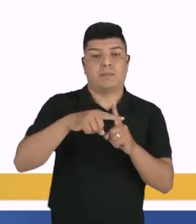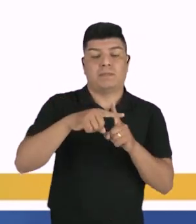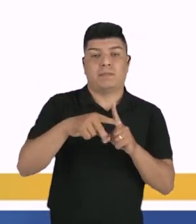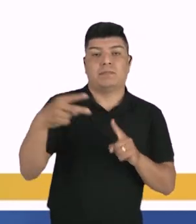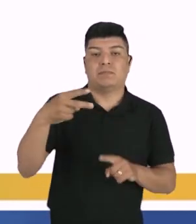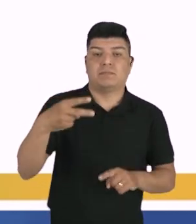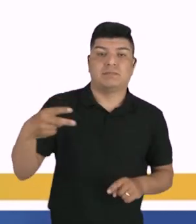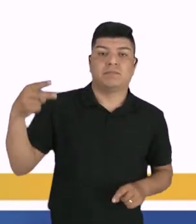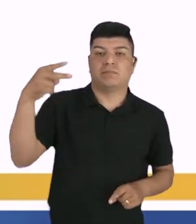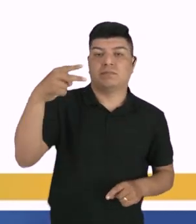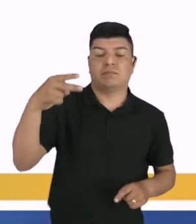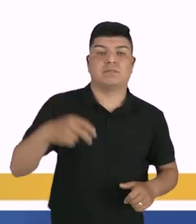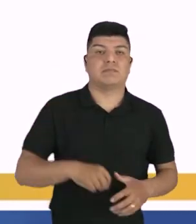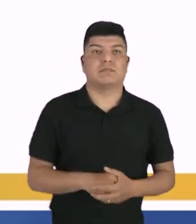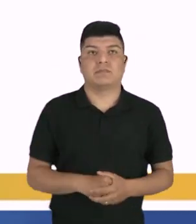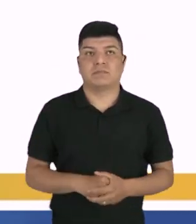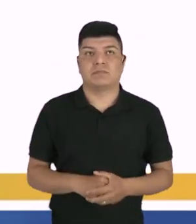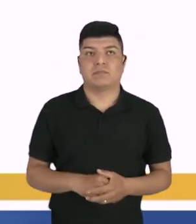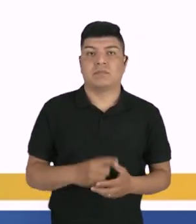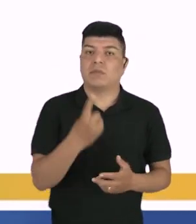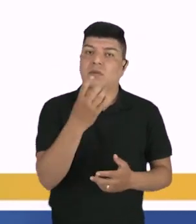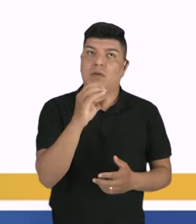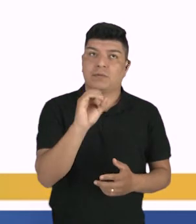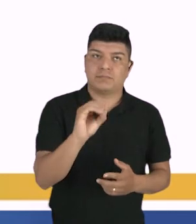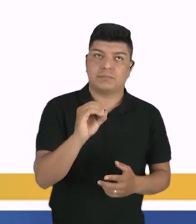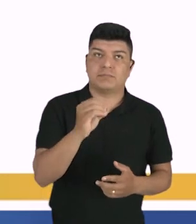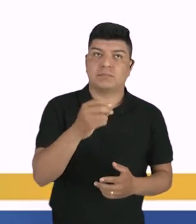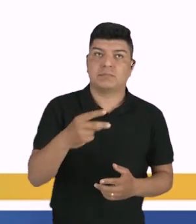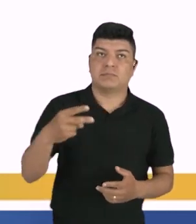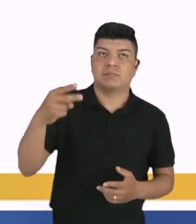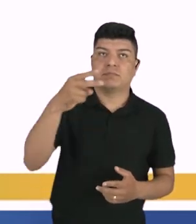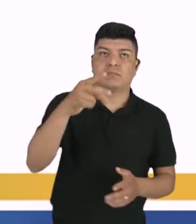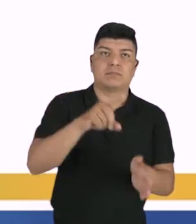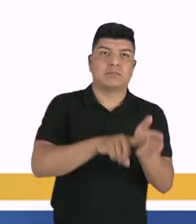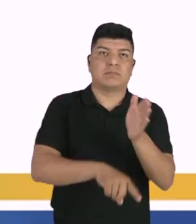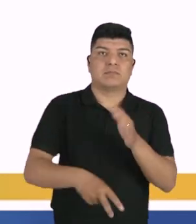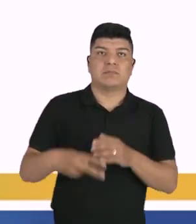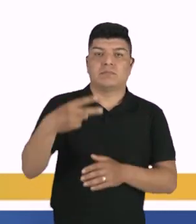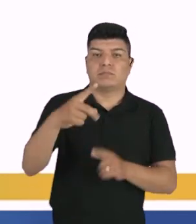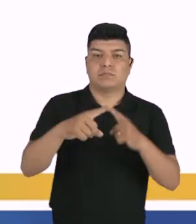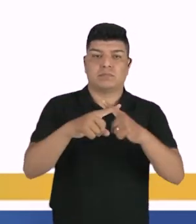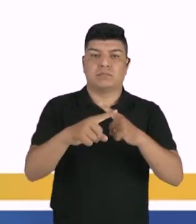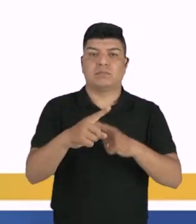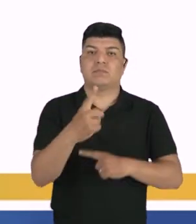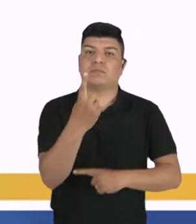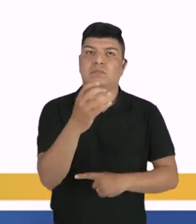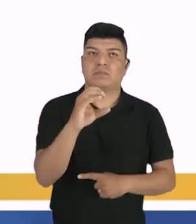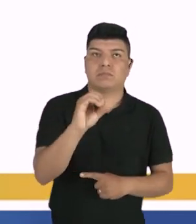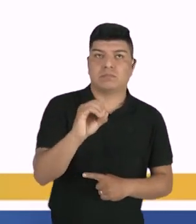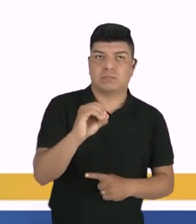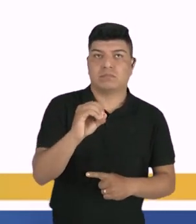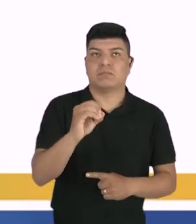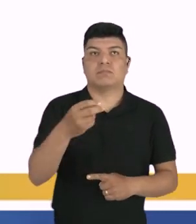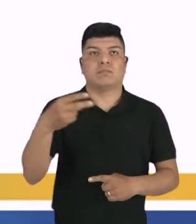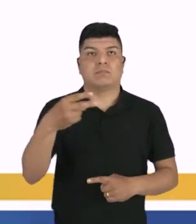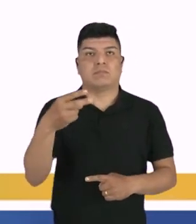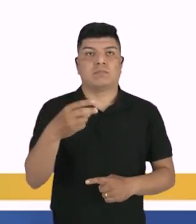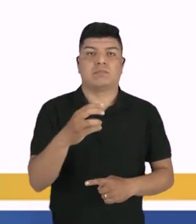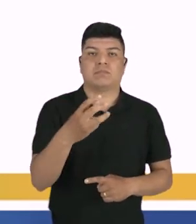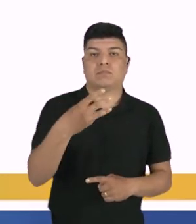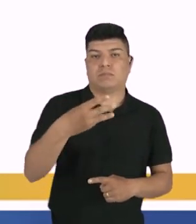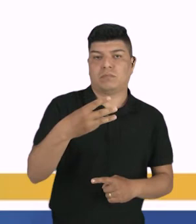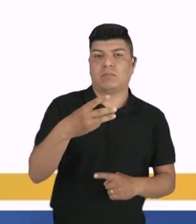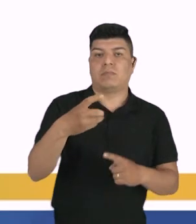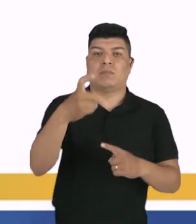mais o segundo ao quadrado. Então fica 10 ao quadrado, menos 2 vezes o produto do primeiro, que é 10, pelo segundo, que é